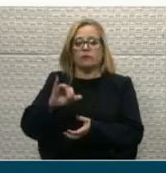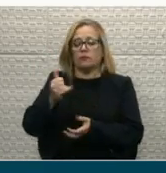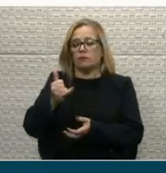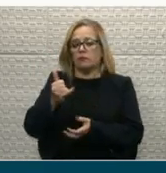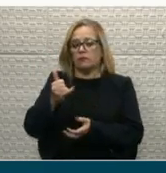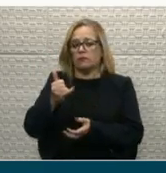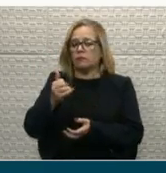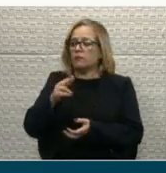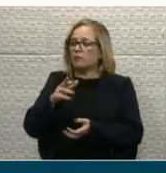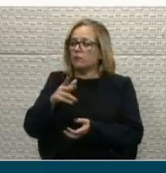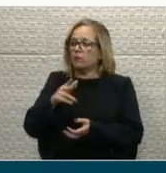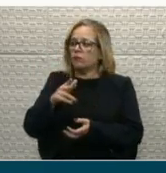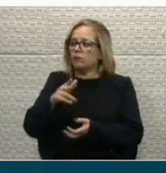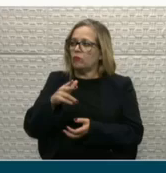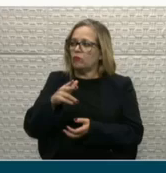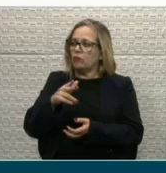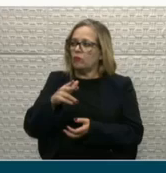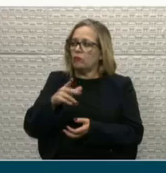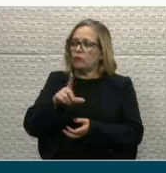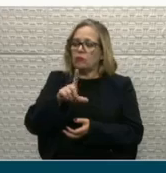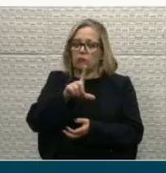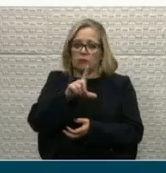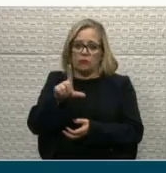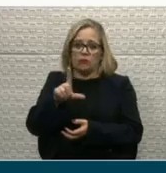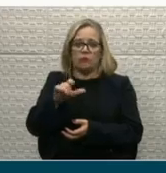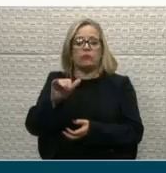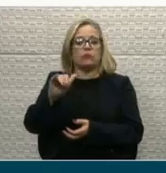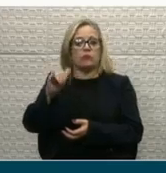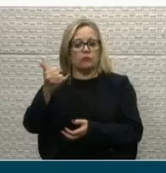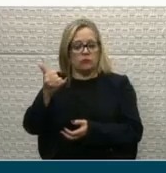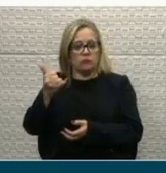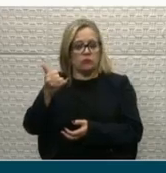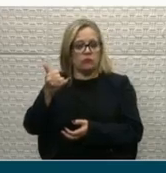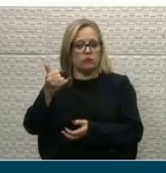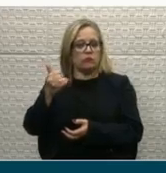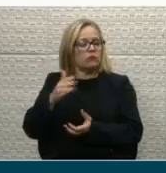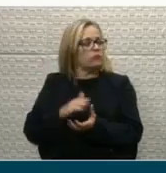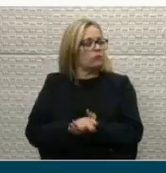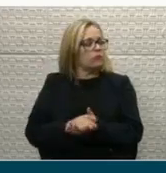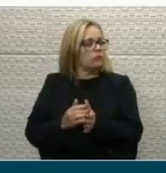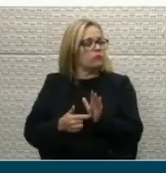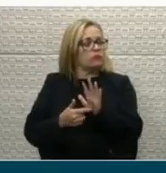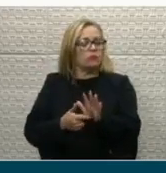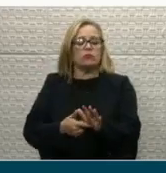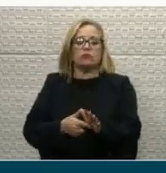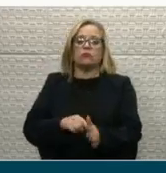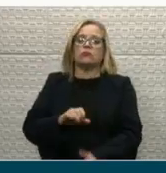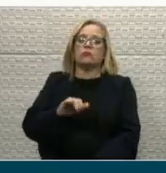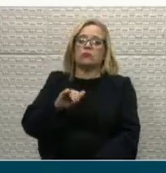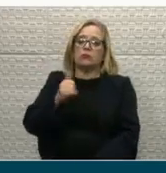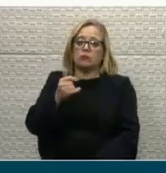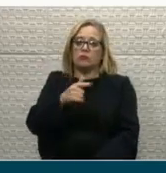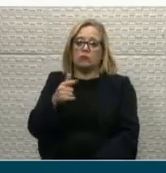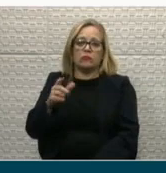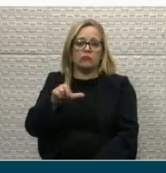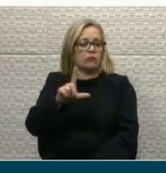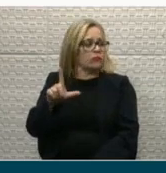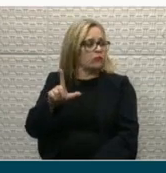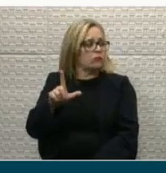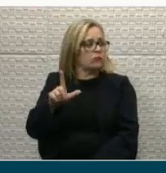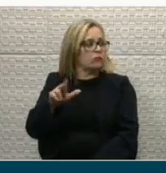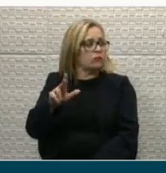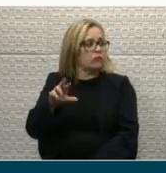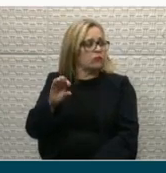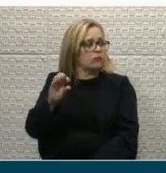y. Eu posso representar como y menos lambda y precisa ser igual